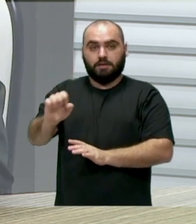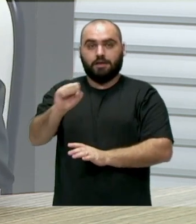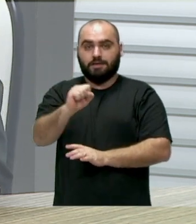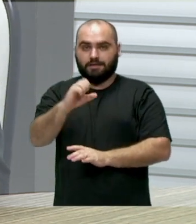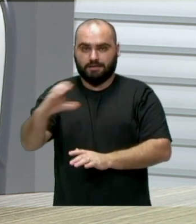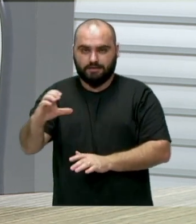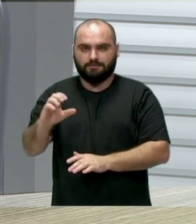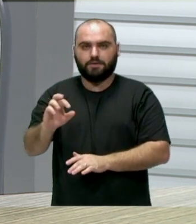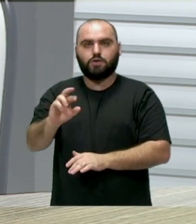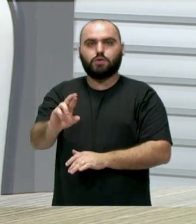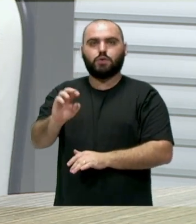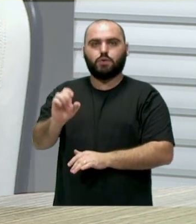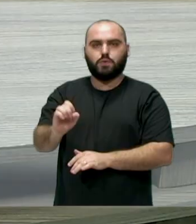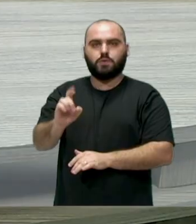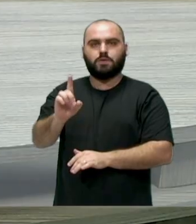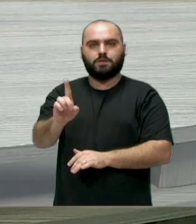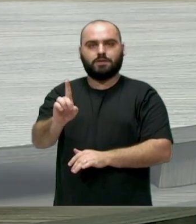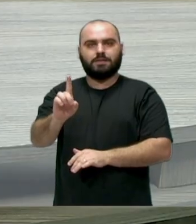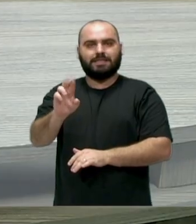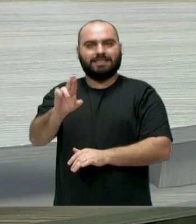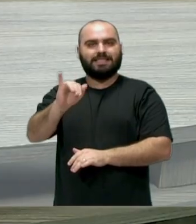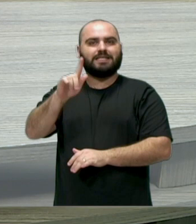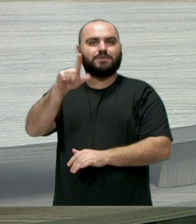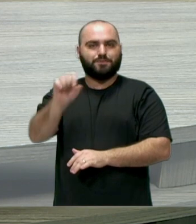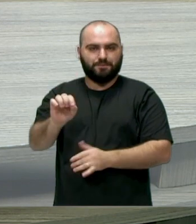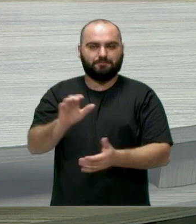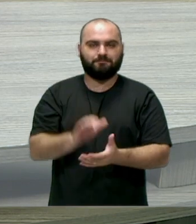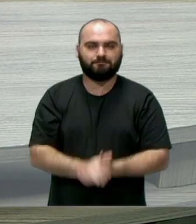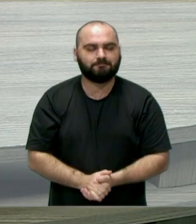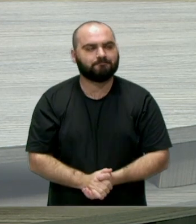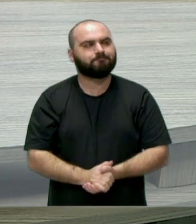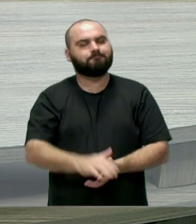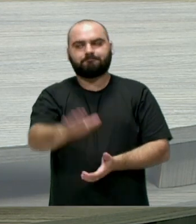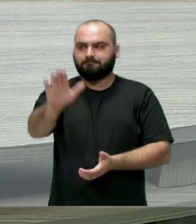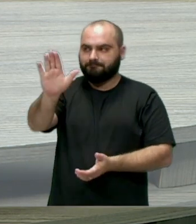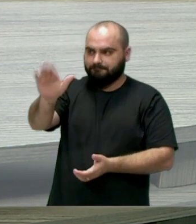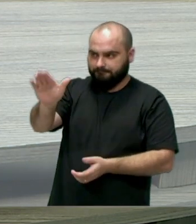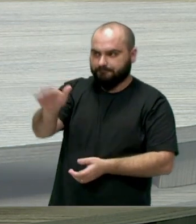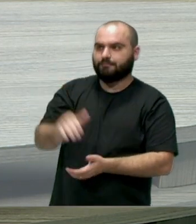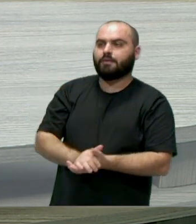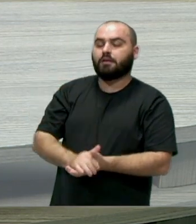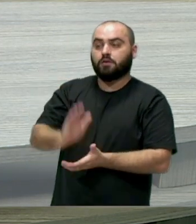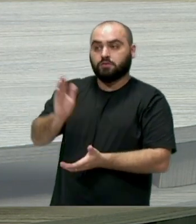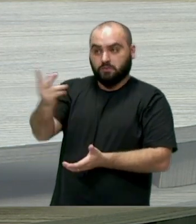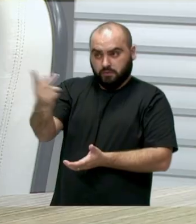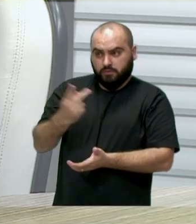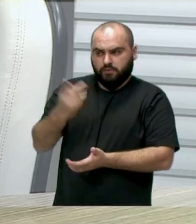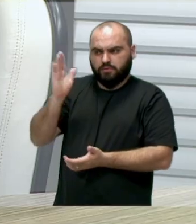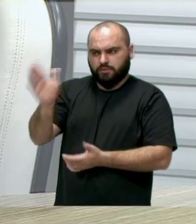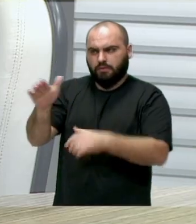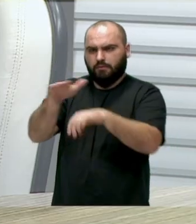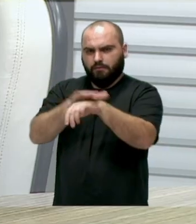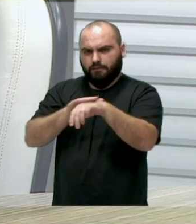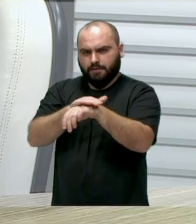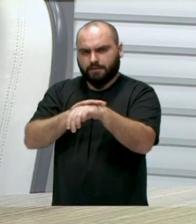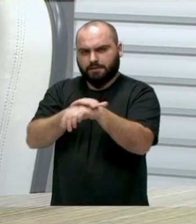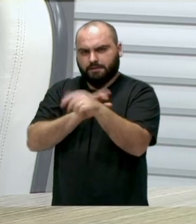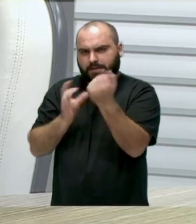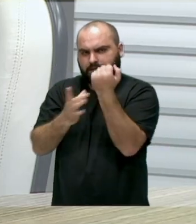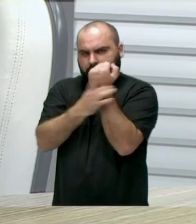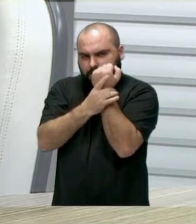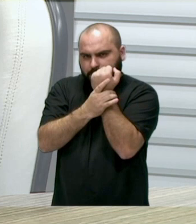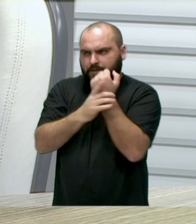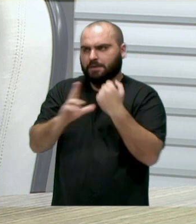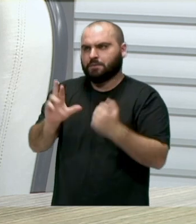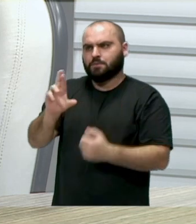Catarina, Rodrigo Fernandes. Doutor Rodrigo, a gente já falou bastante sobre segurança da urna, né? Nunca